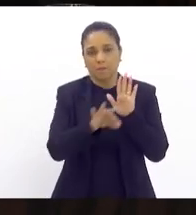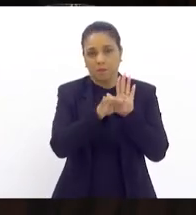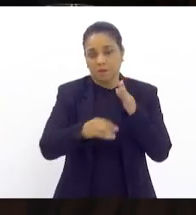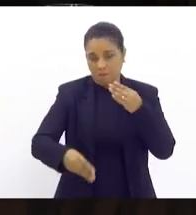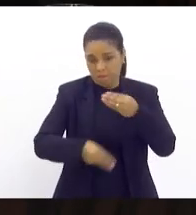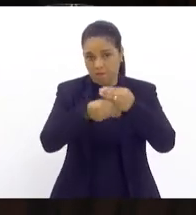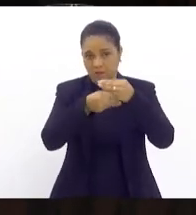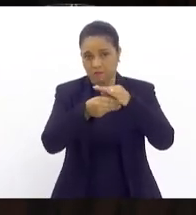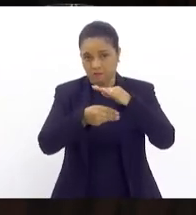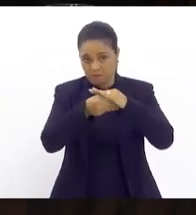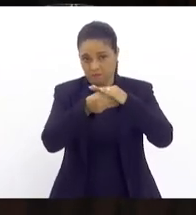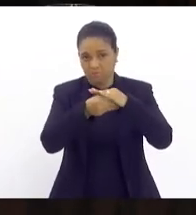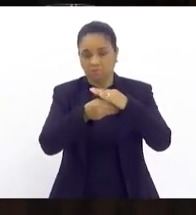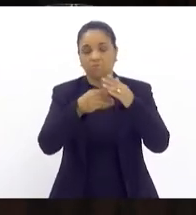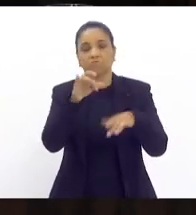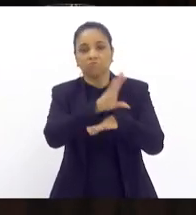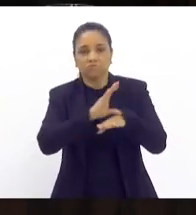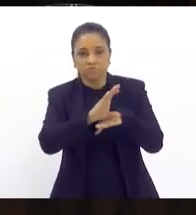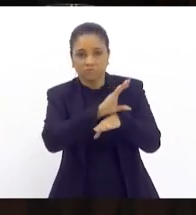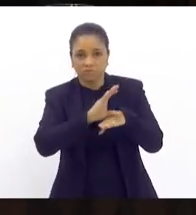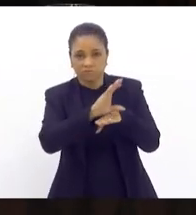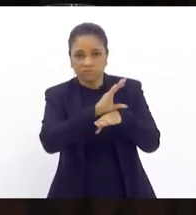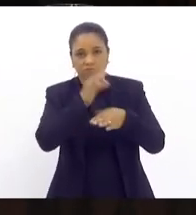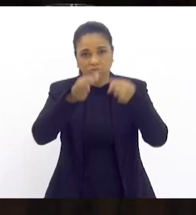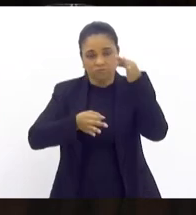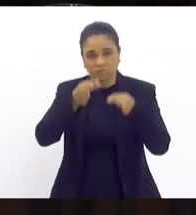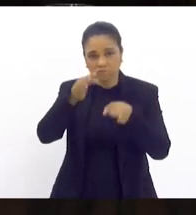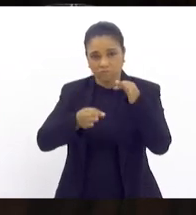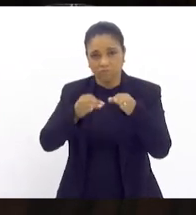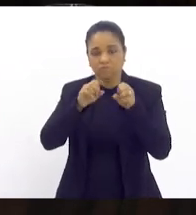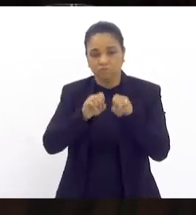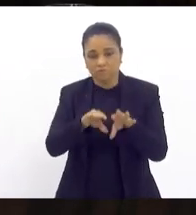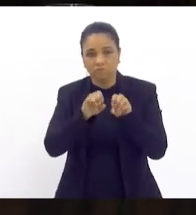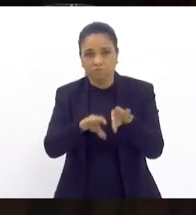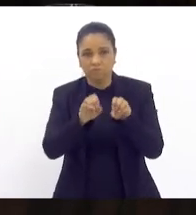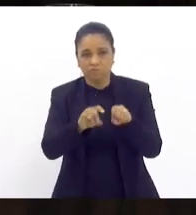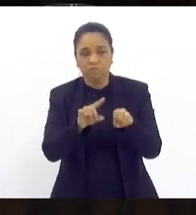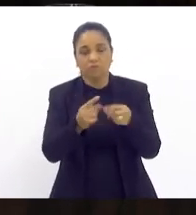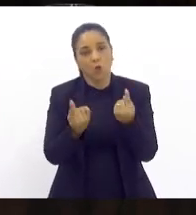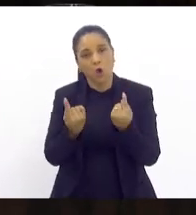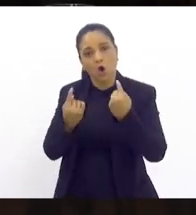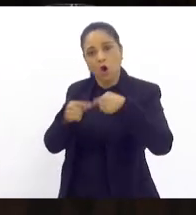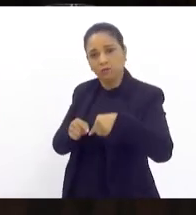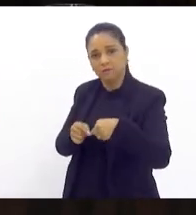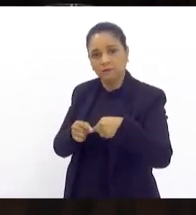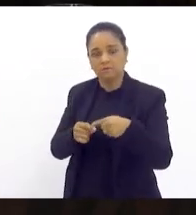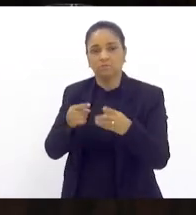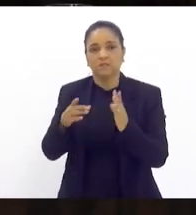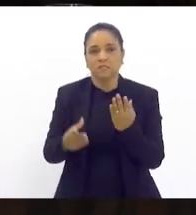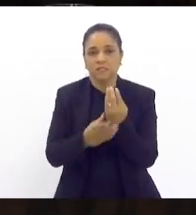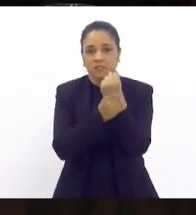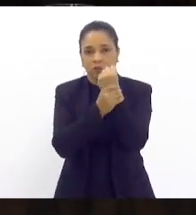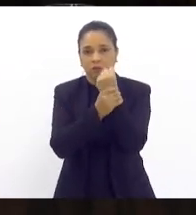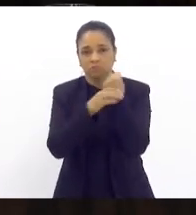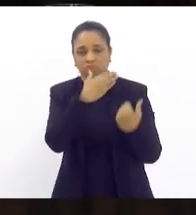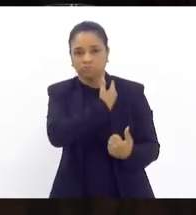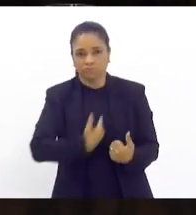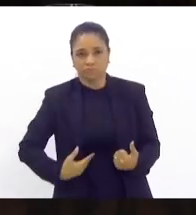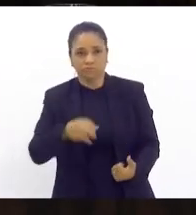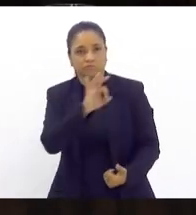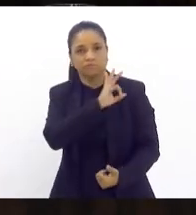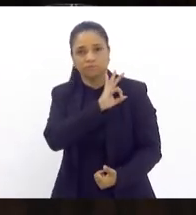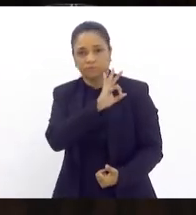e justiça pela constitucionalidade de educação contrário de segurança pública e assunto de polícia